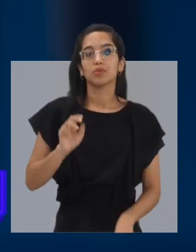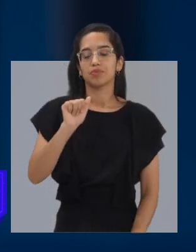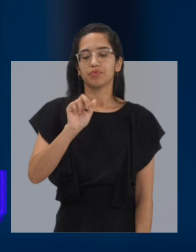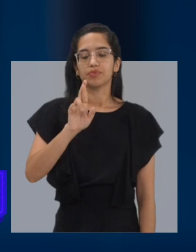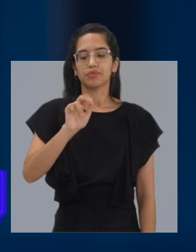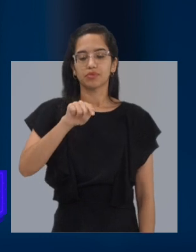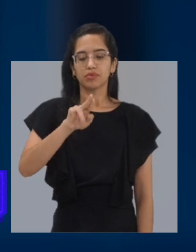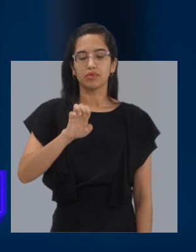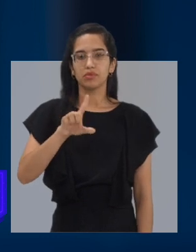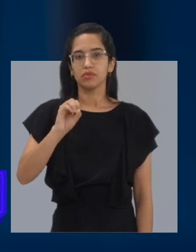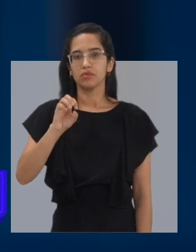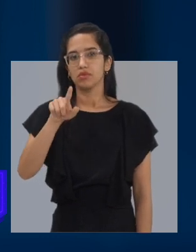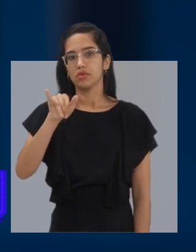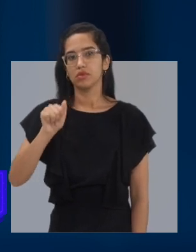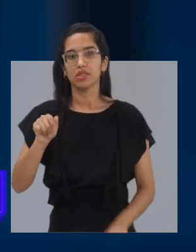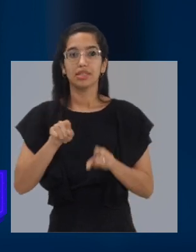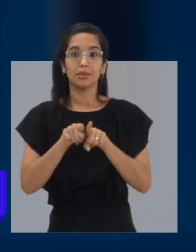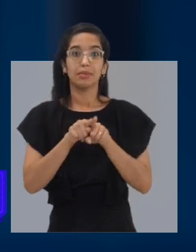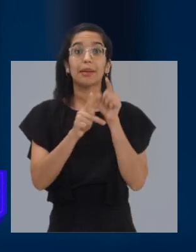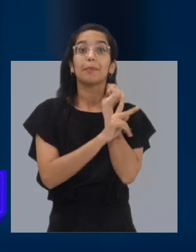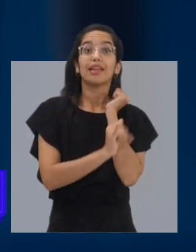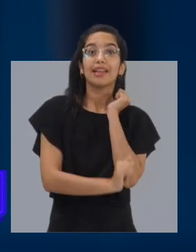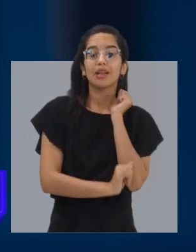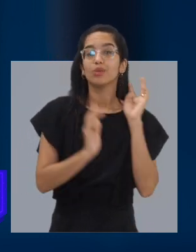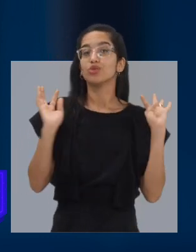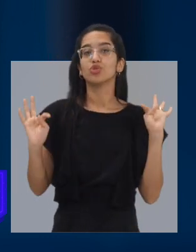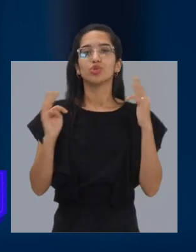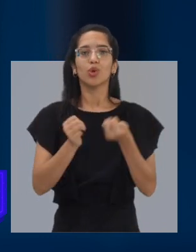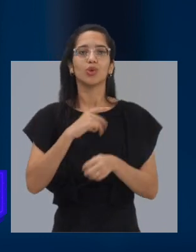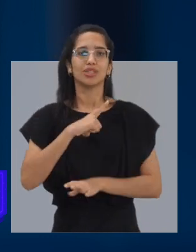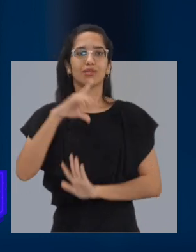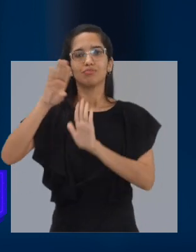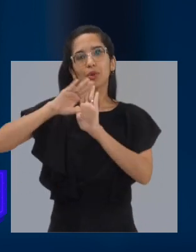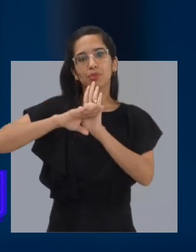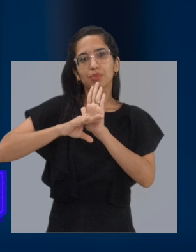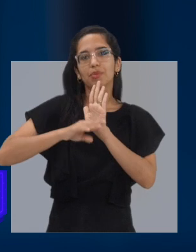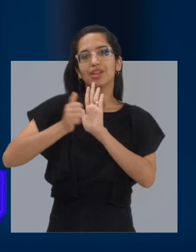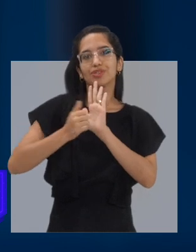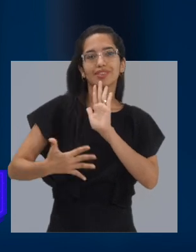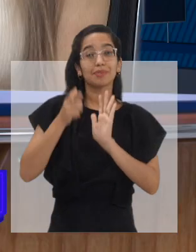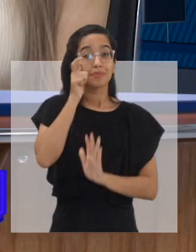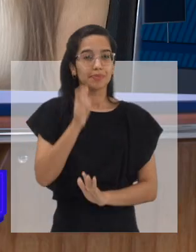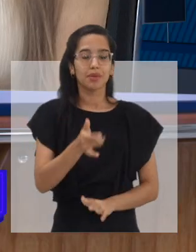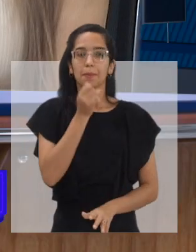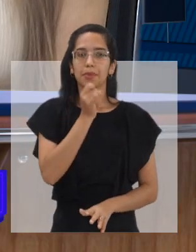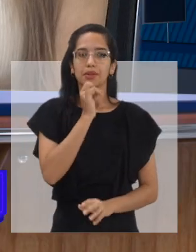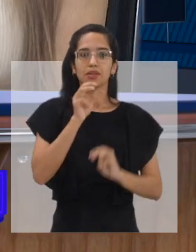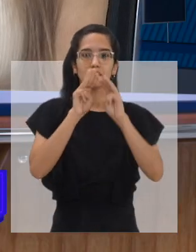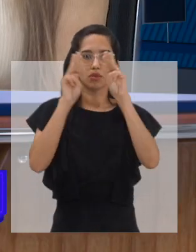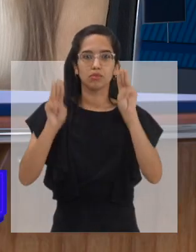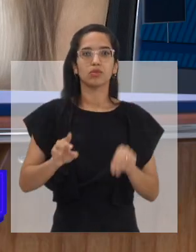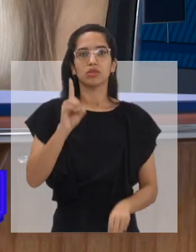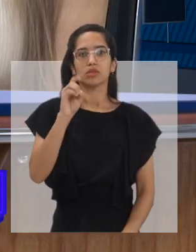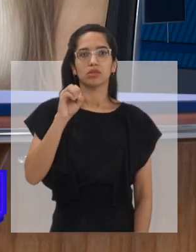de Picos. Esses museus todos estão com uma programação muito interessante. Por exemplo, o Museu Dom Avelar,